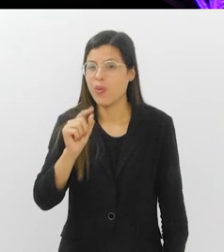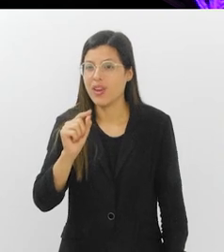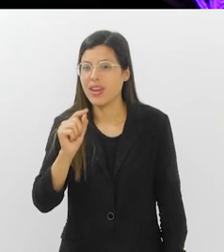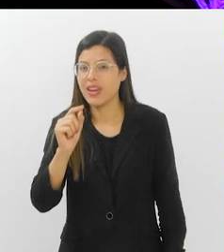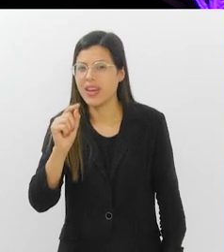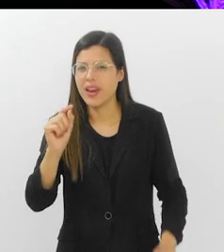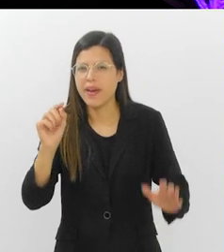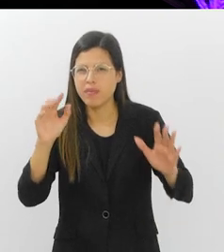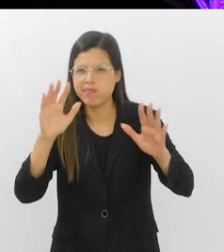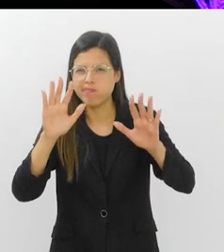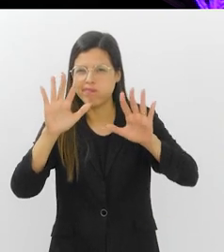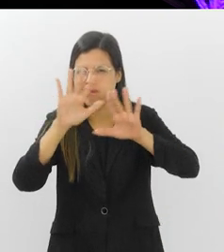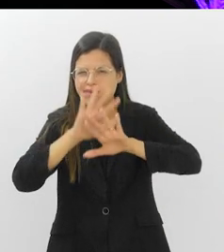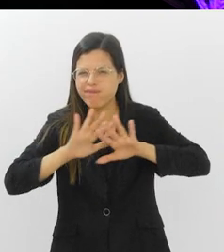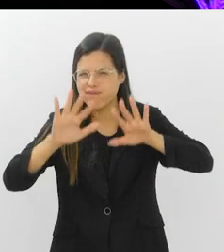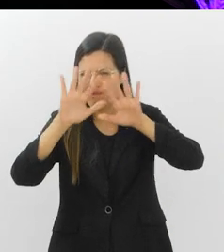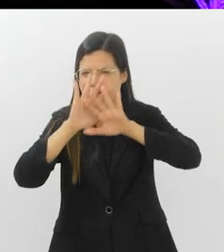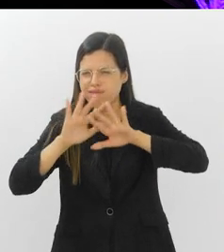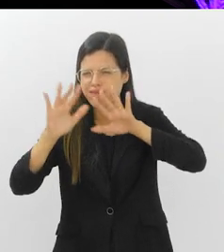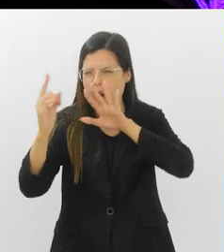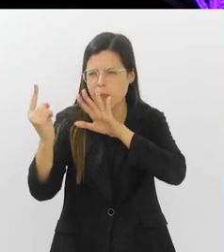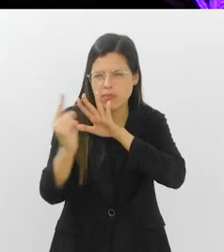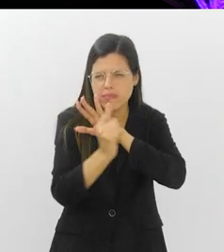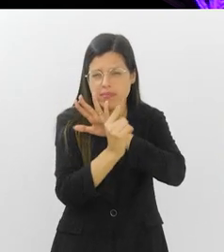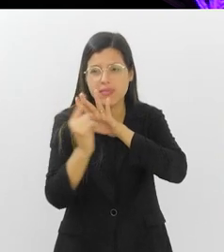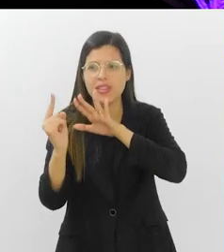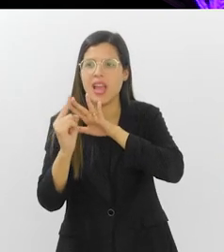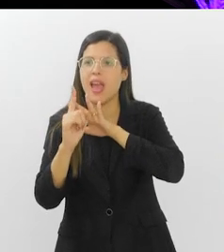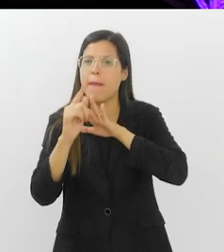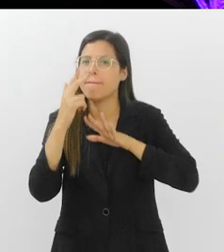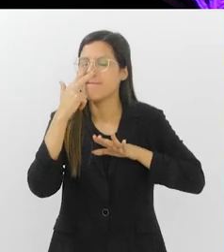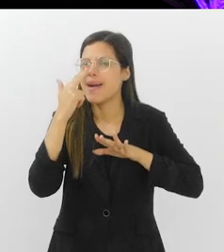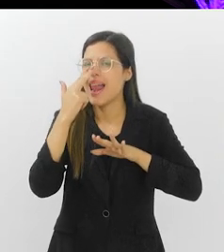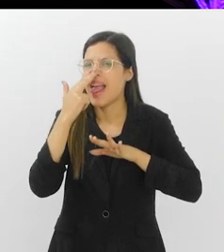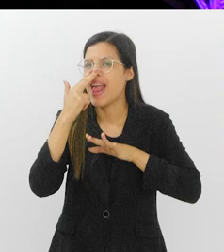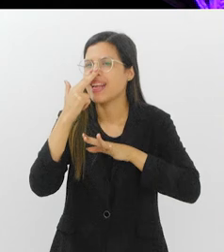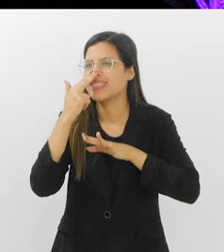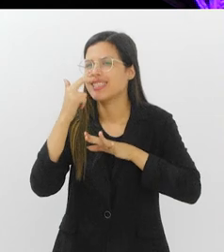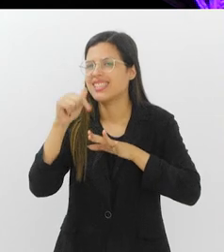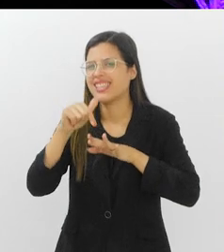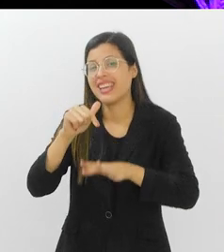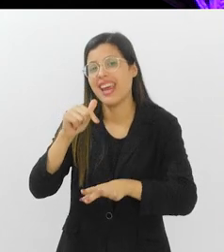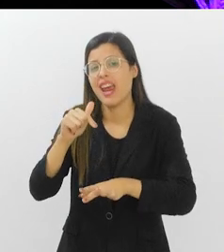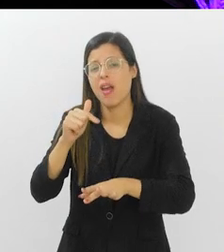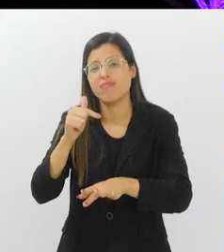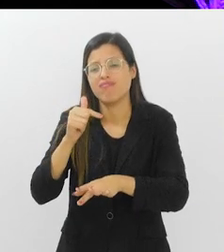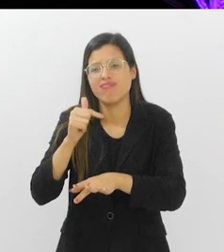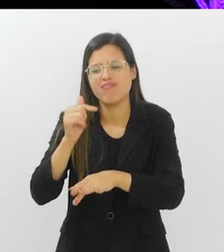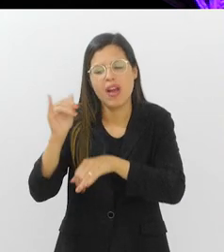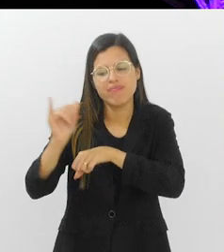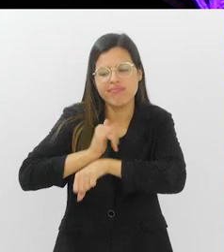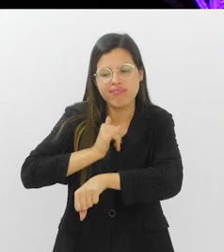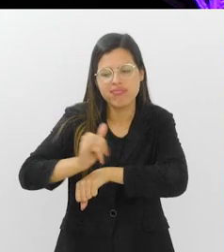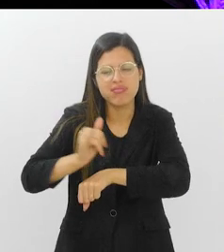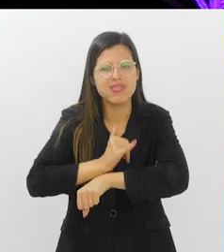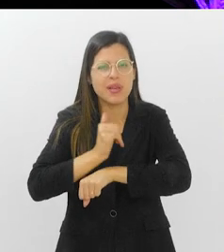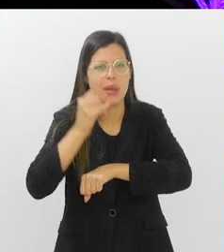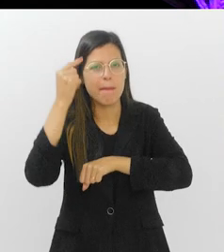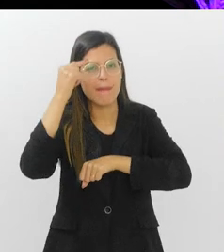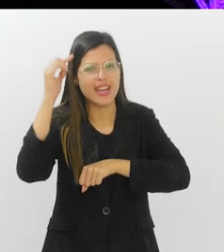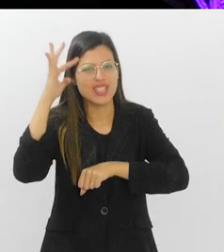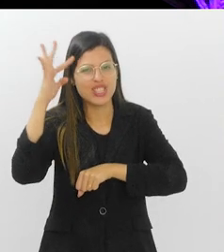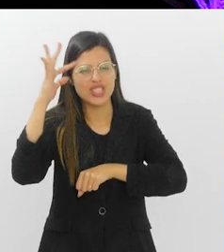essa venda no olhos o vulto é sufici imagina uma vantagem imagina imagina se eu tô com a